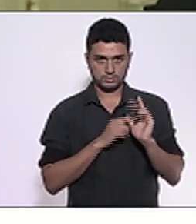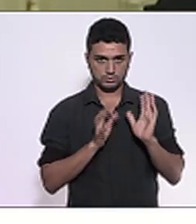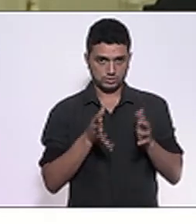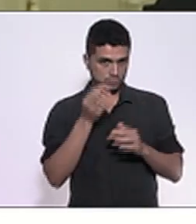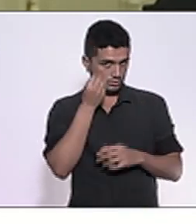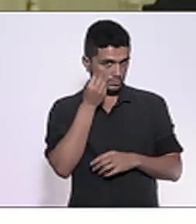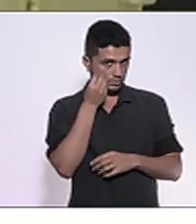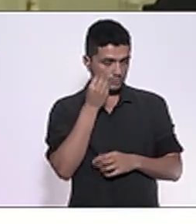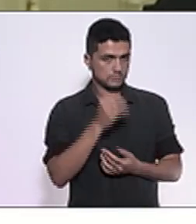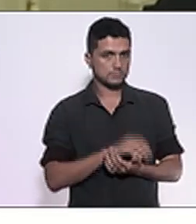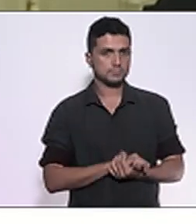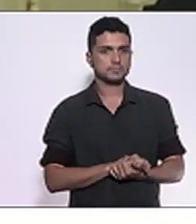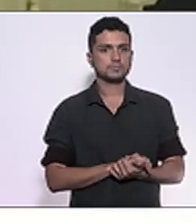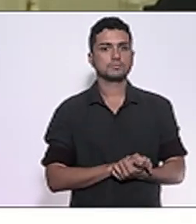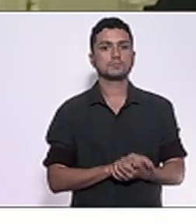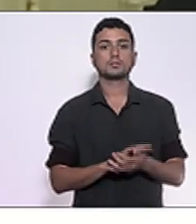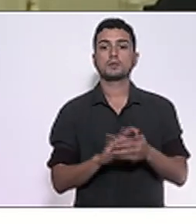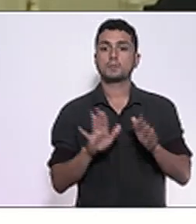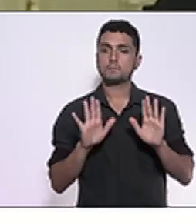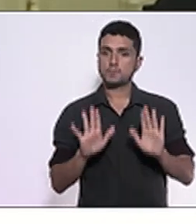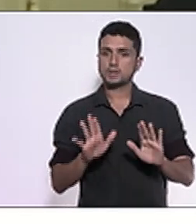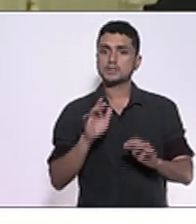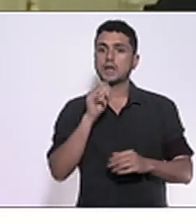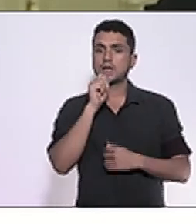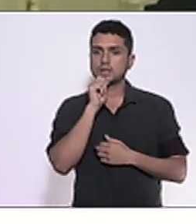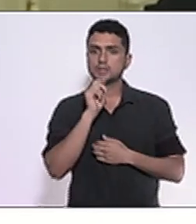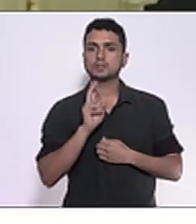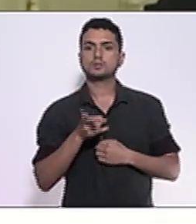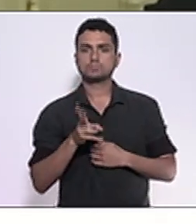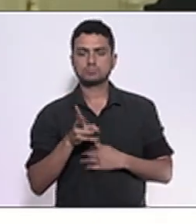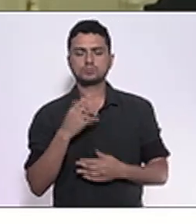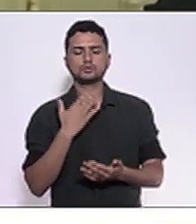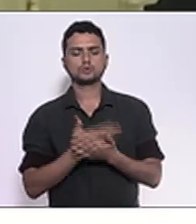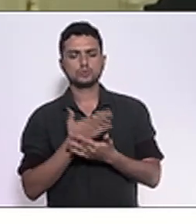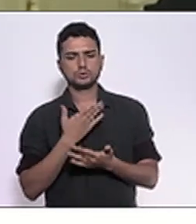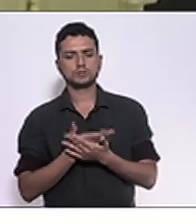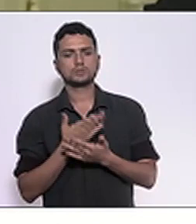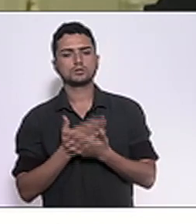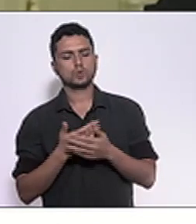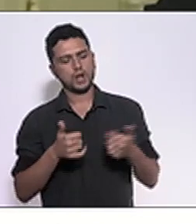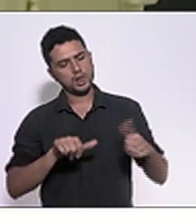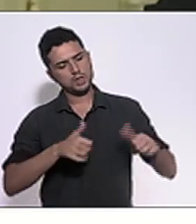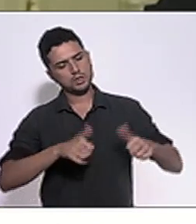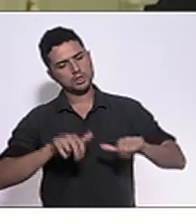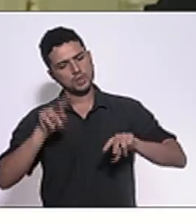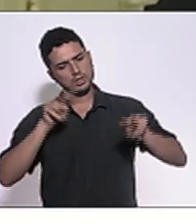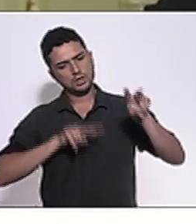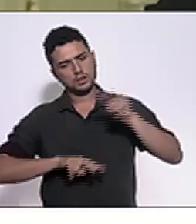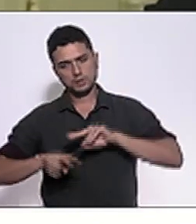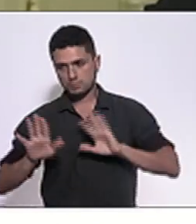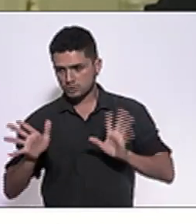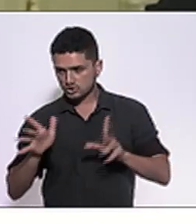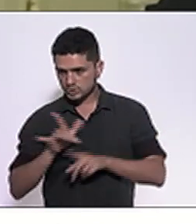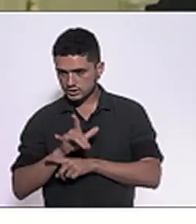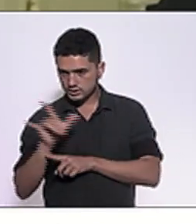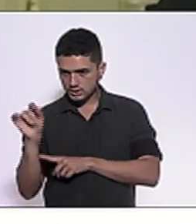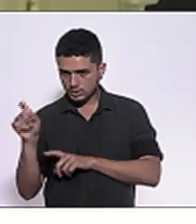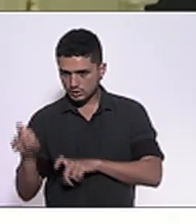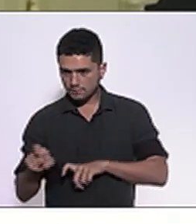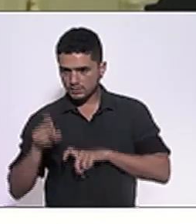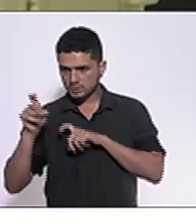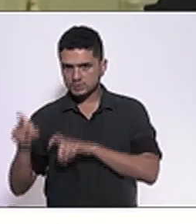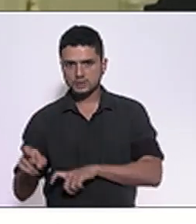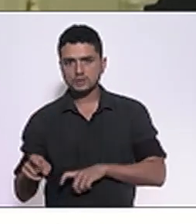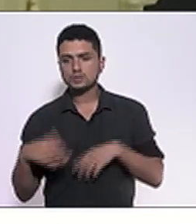nosso, né? Mas ainda estamos nesse momento, ainda estamos nesse período de análise. Mas saiu já da Fazenda? Foi para algum